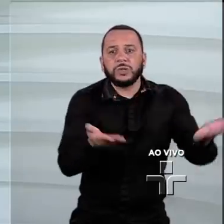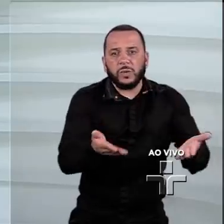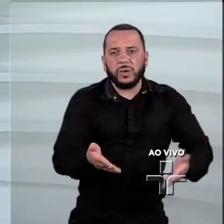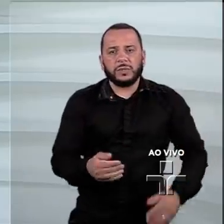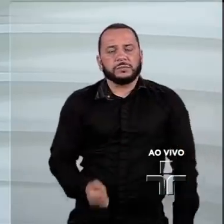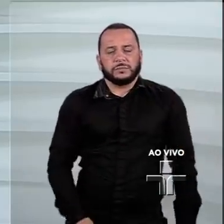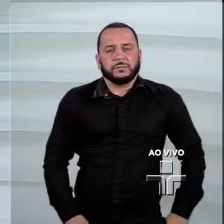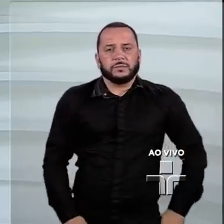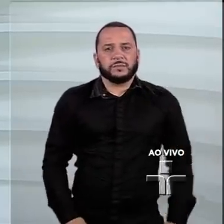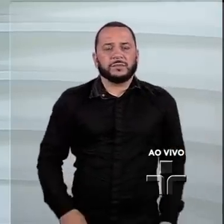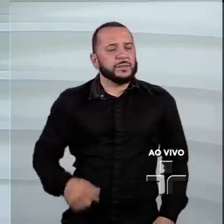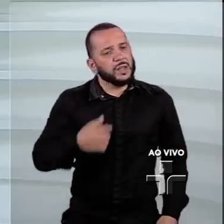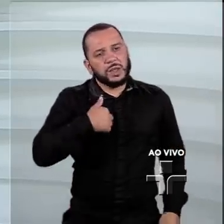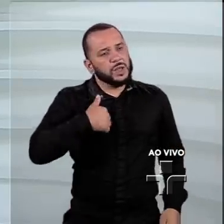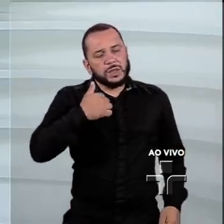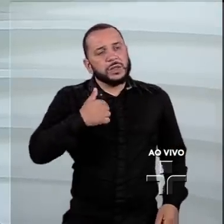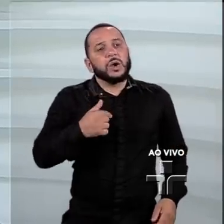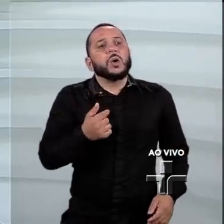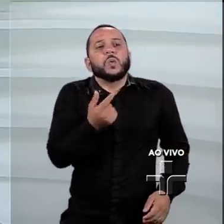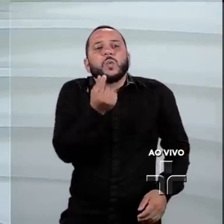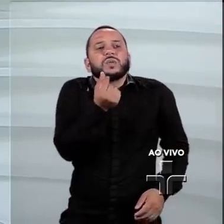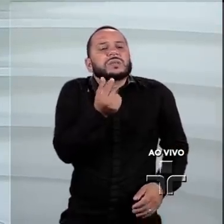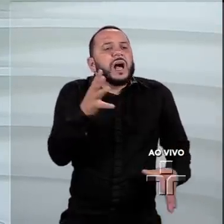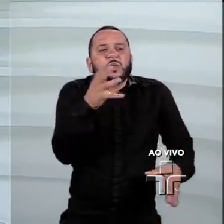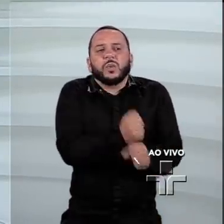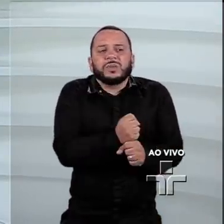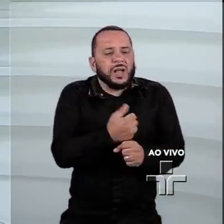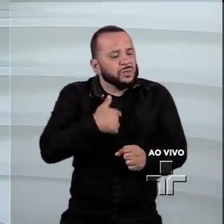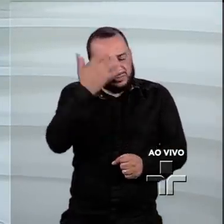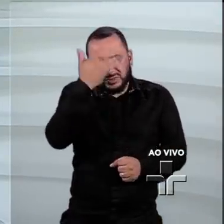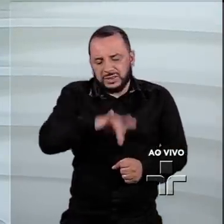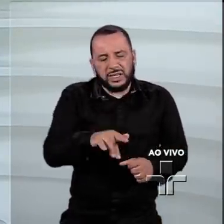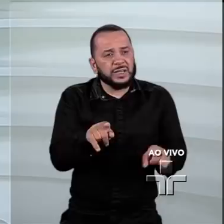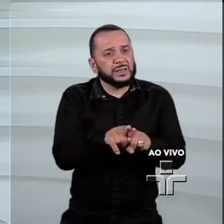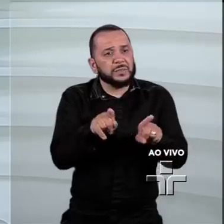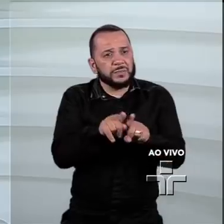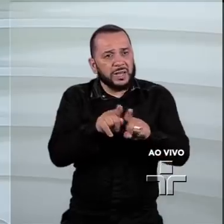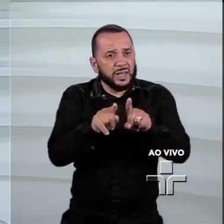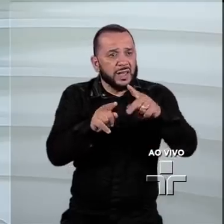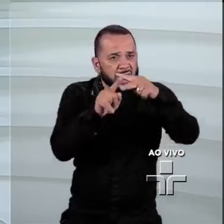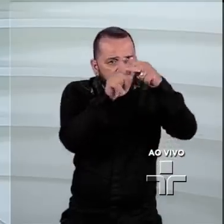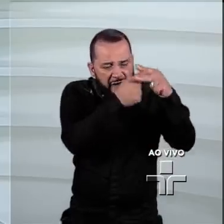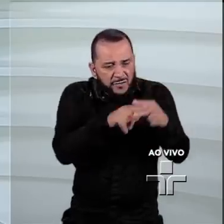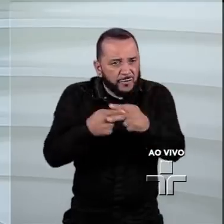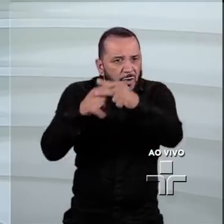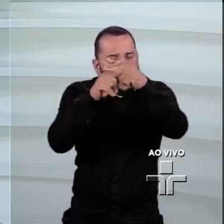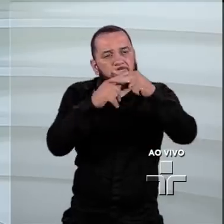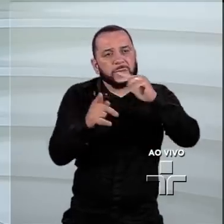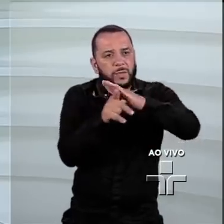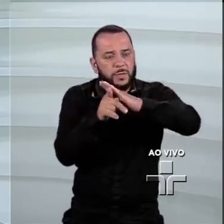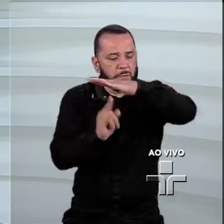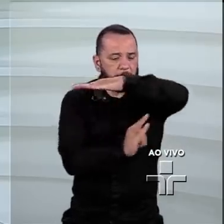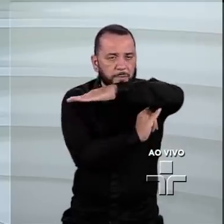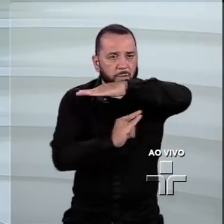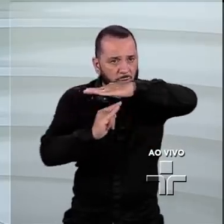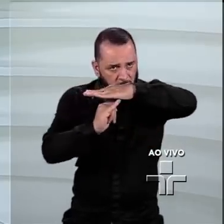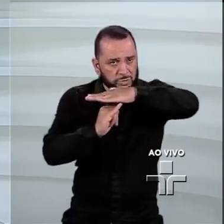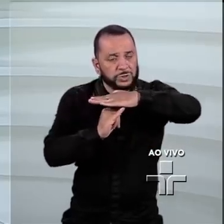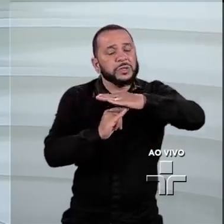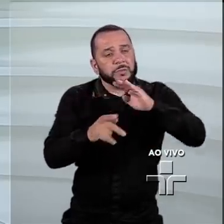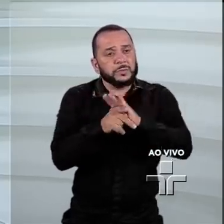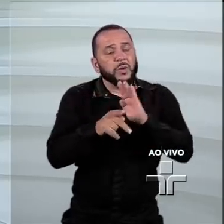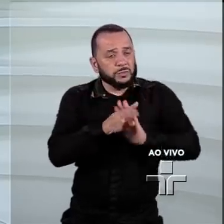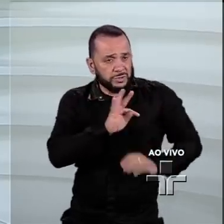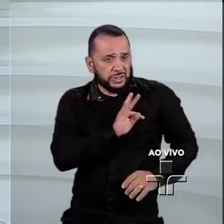custar. Nem mesmo a reforma agora dessa ponte na Marginal Tietê, a gente tem uma estimativa de custo, que a empresa foi contratada